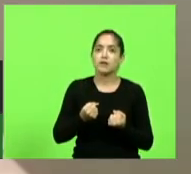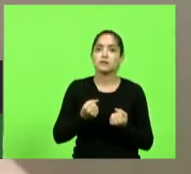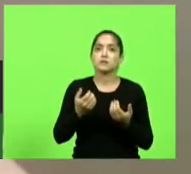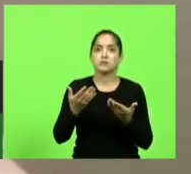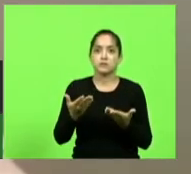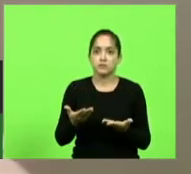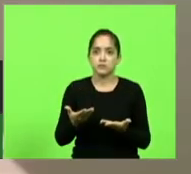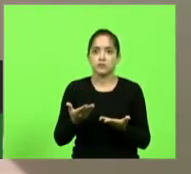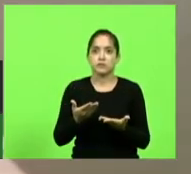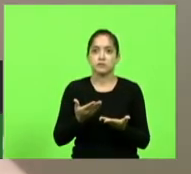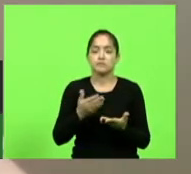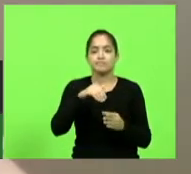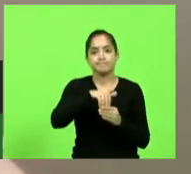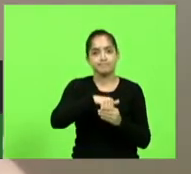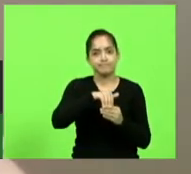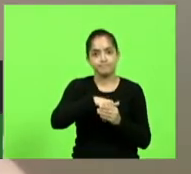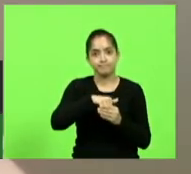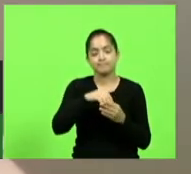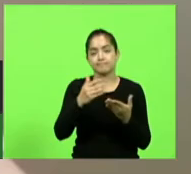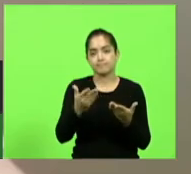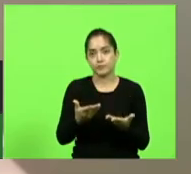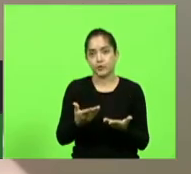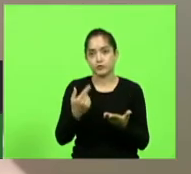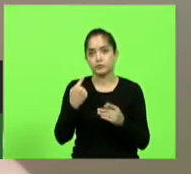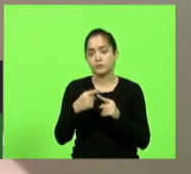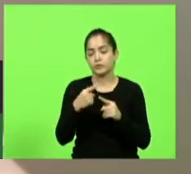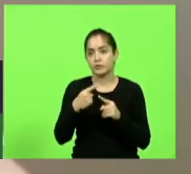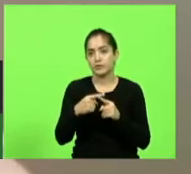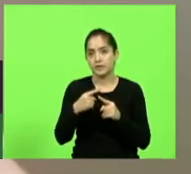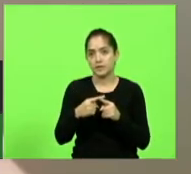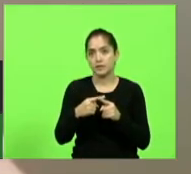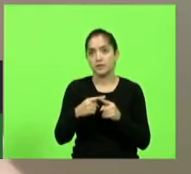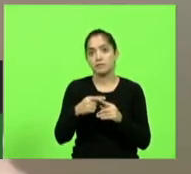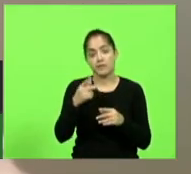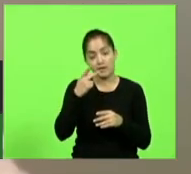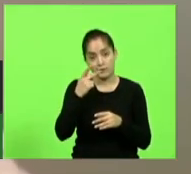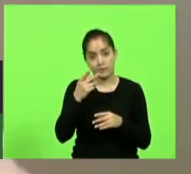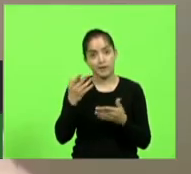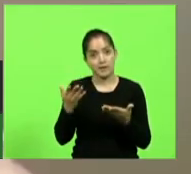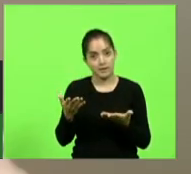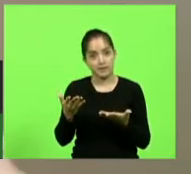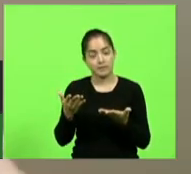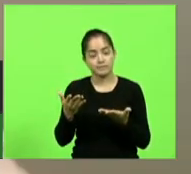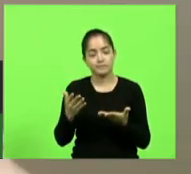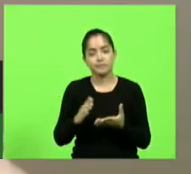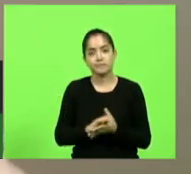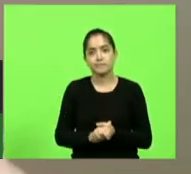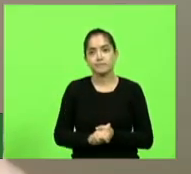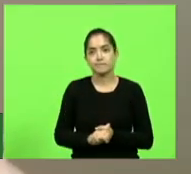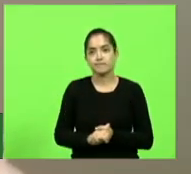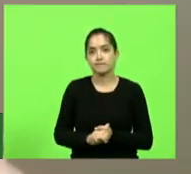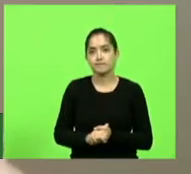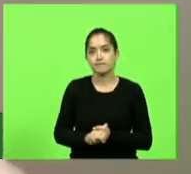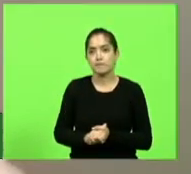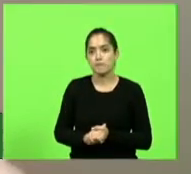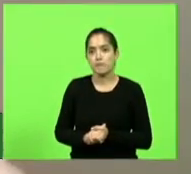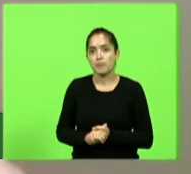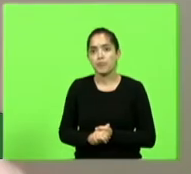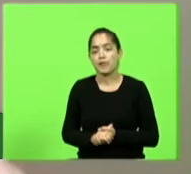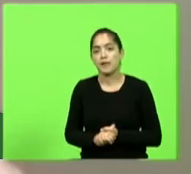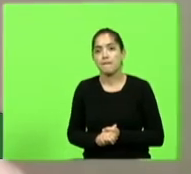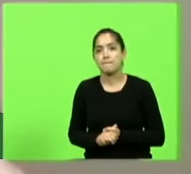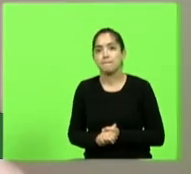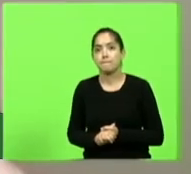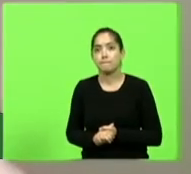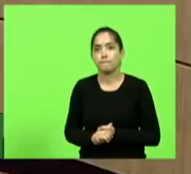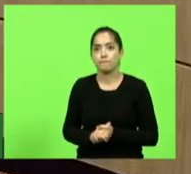registrado esse meu voto, porque um dia eu vou dizer, eu falei, então era isso. Presidente. Deputado